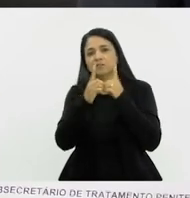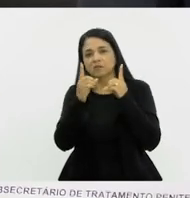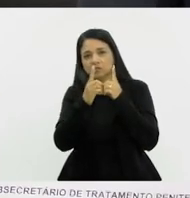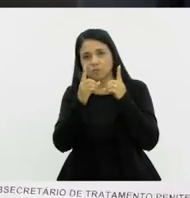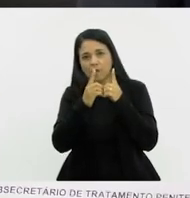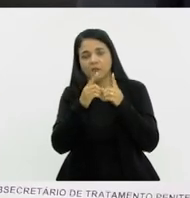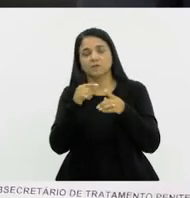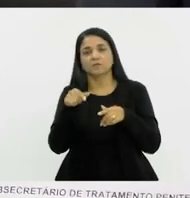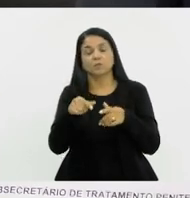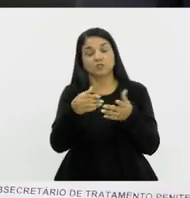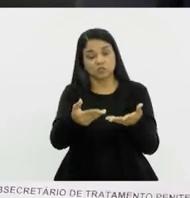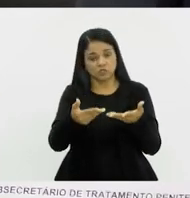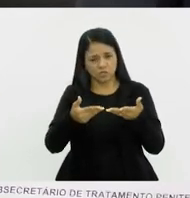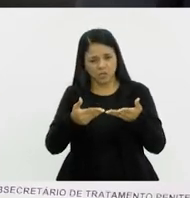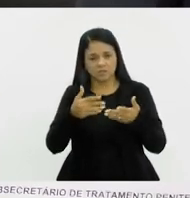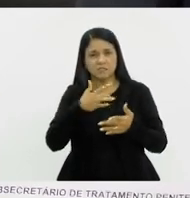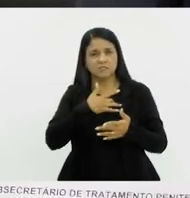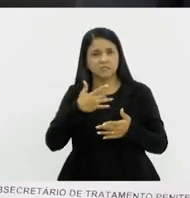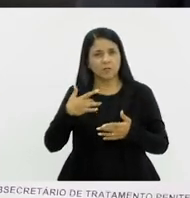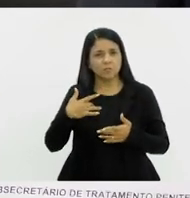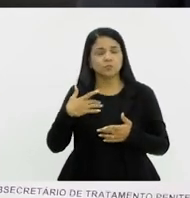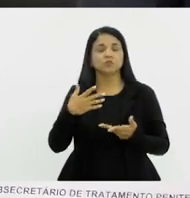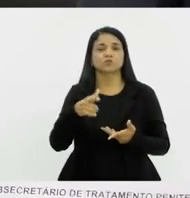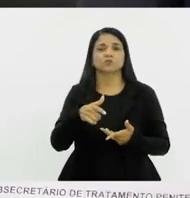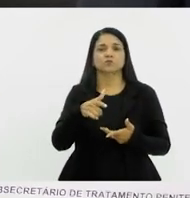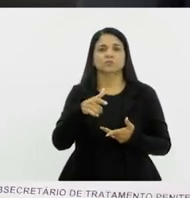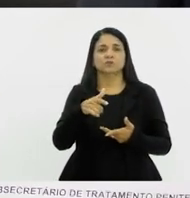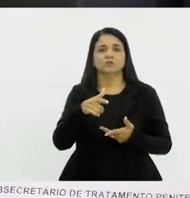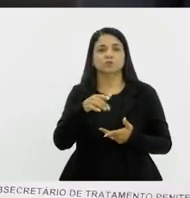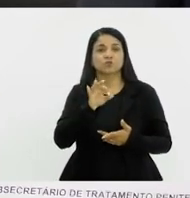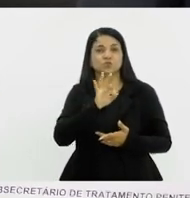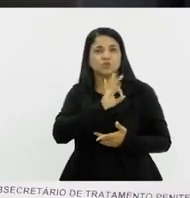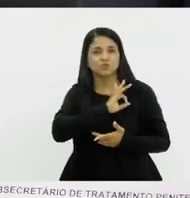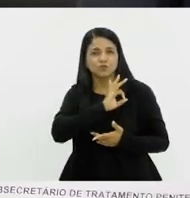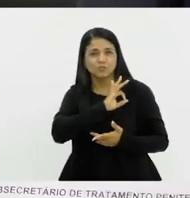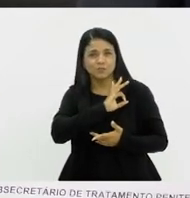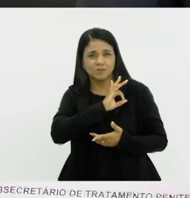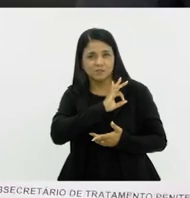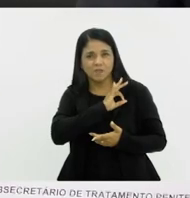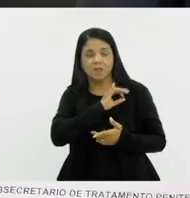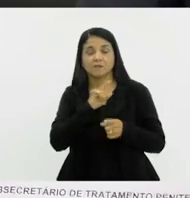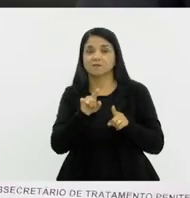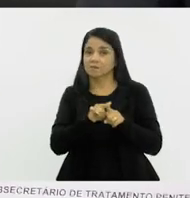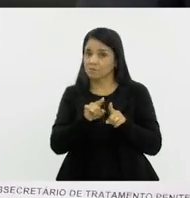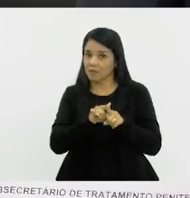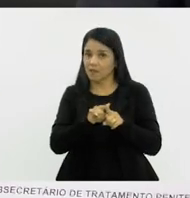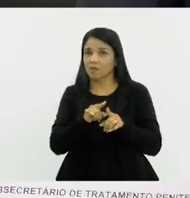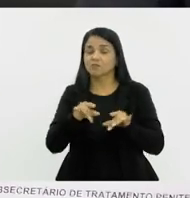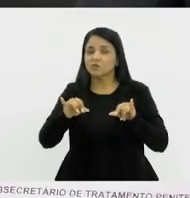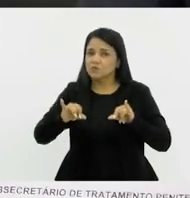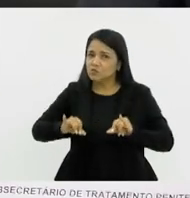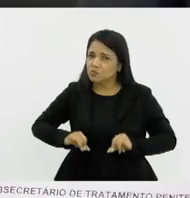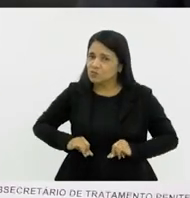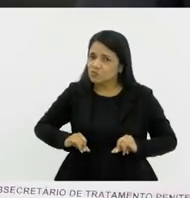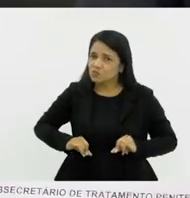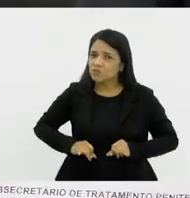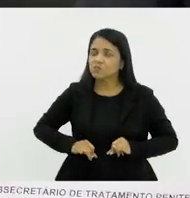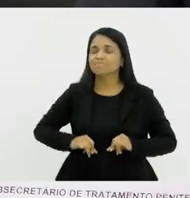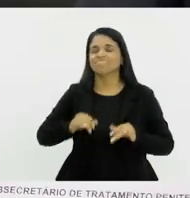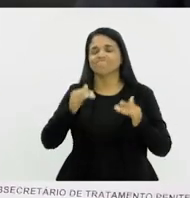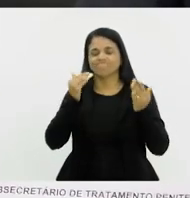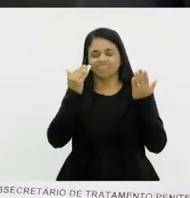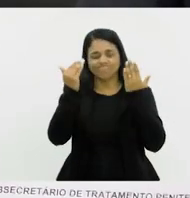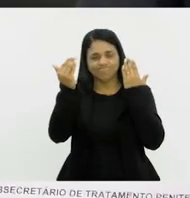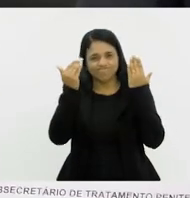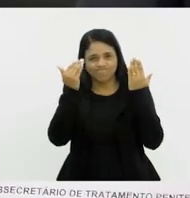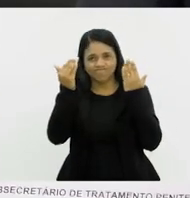na saúde do trabalhador, de policiais da ostensivo, né? O sofrimento que eles têm na questão psíquica.